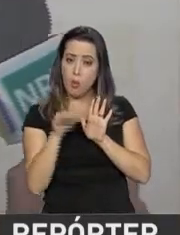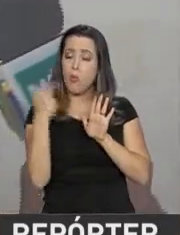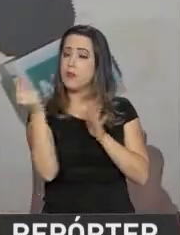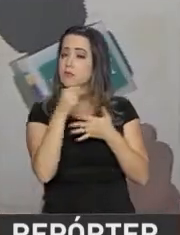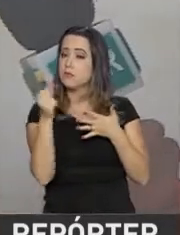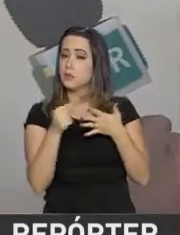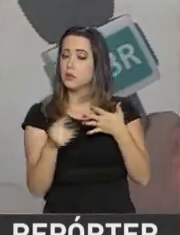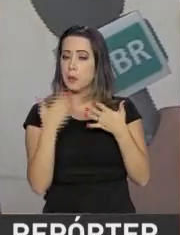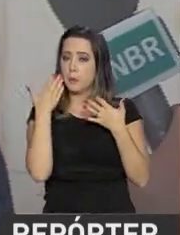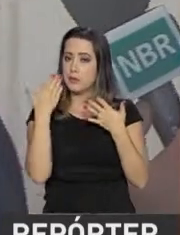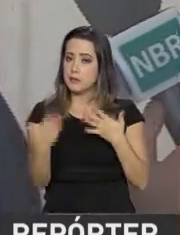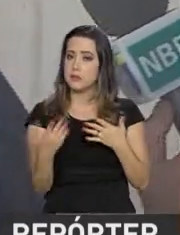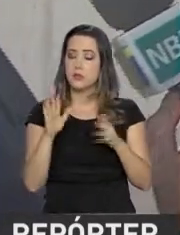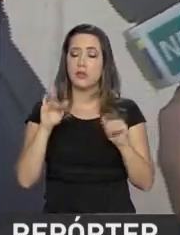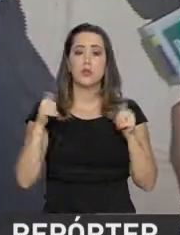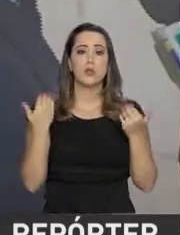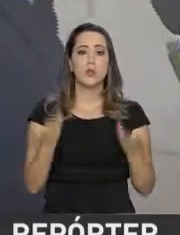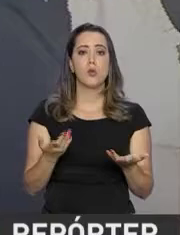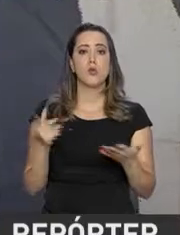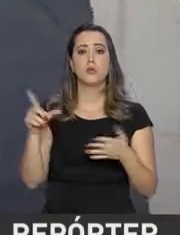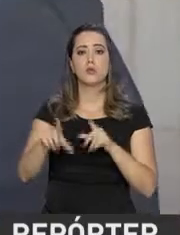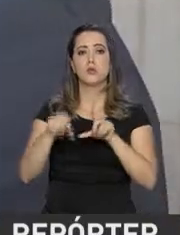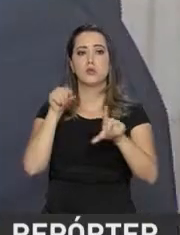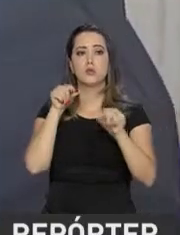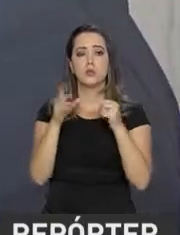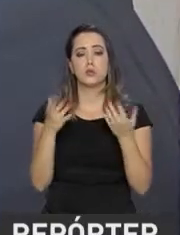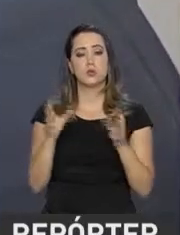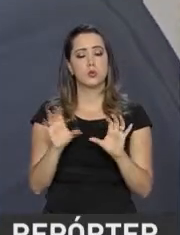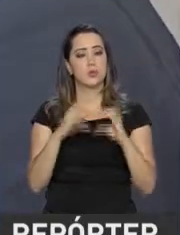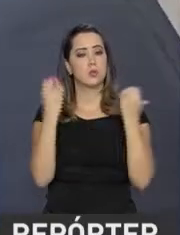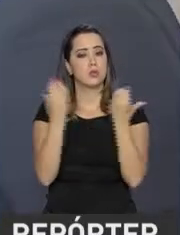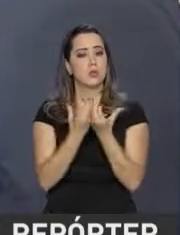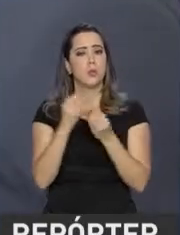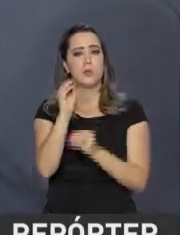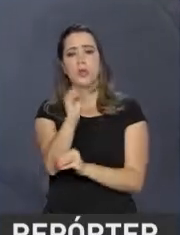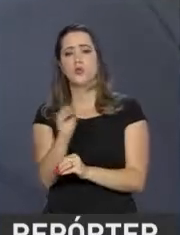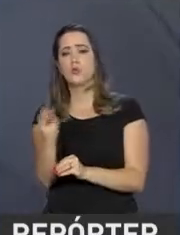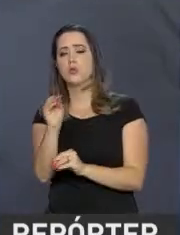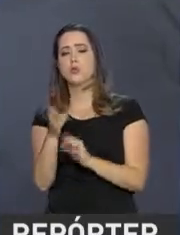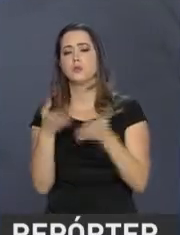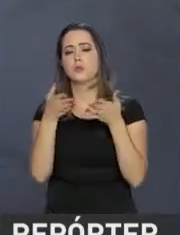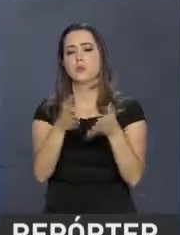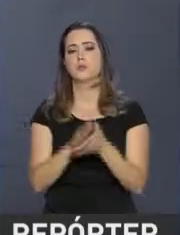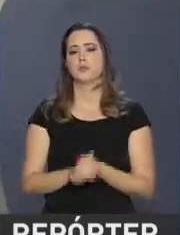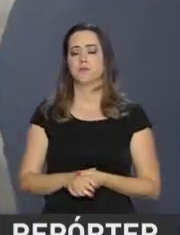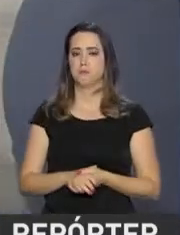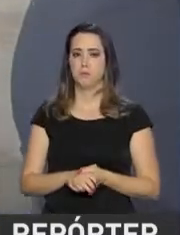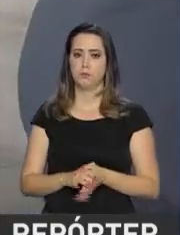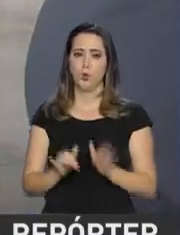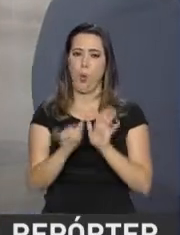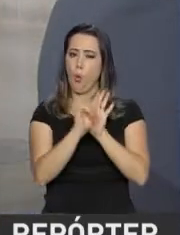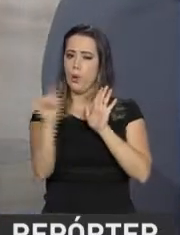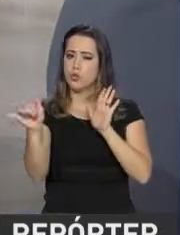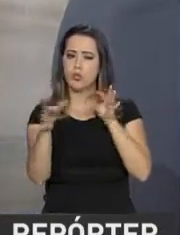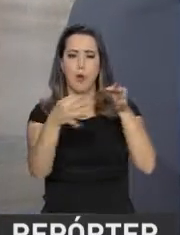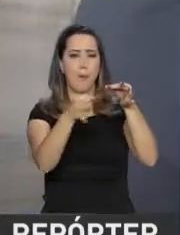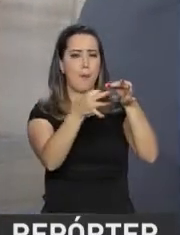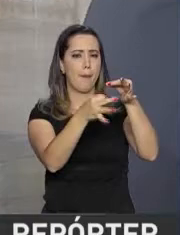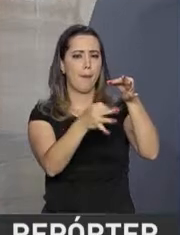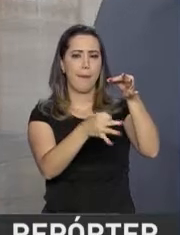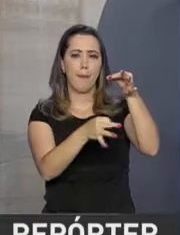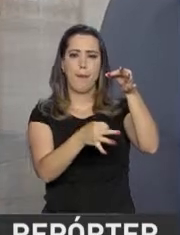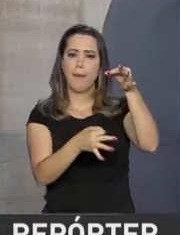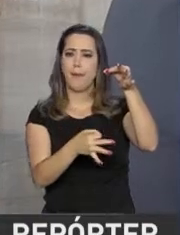apresentados e quais são os critérios para essas comunidades terapêuticas participaram o edital é muito extenso mas basicamente